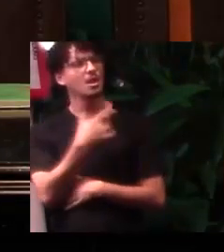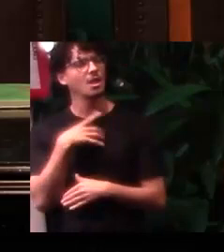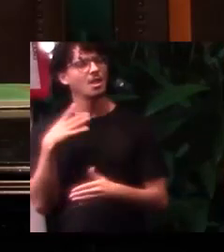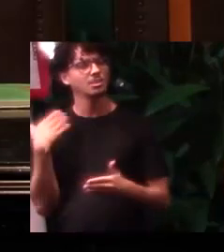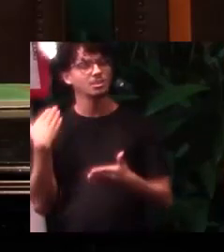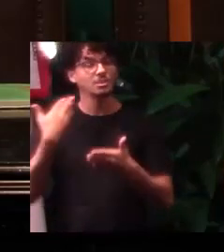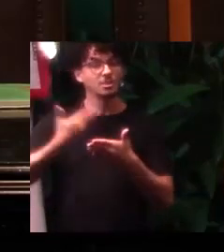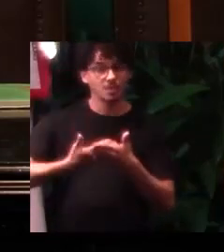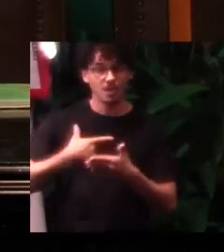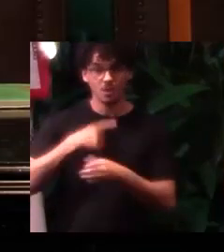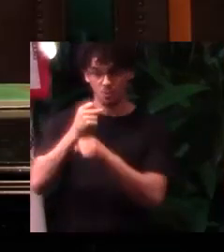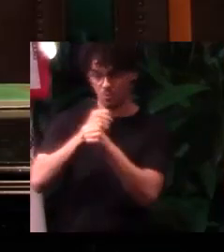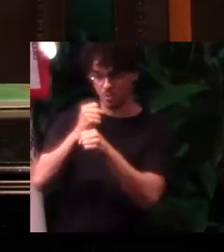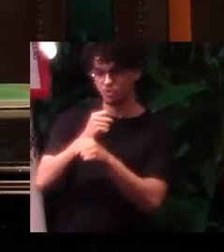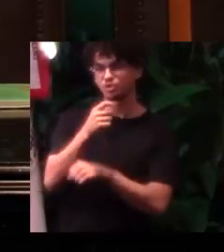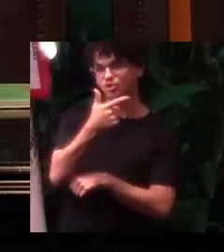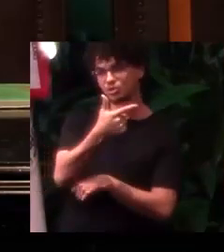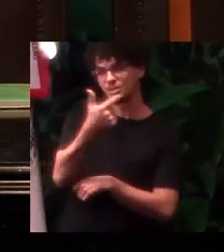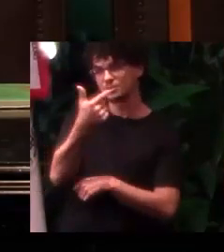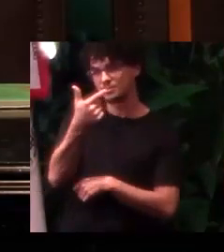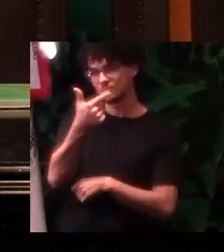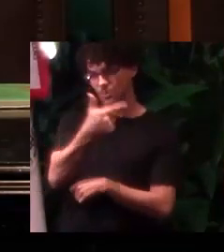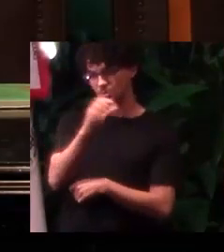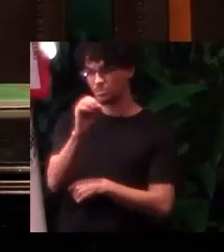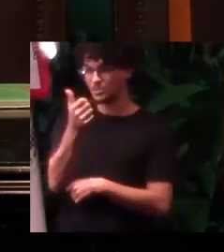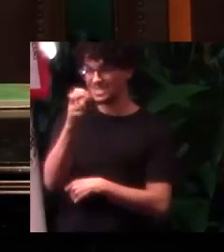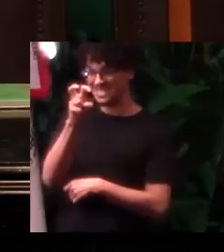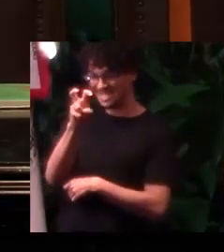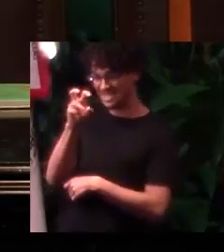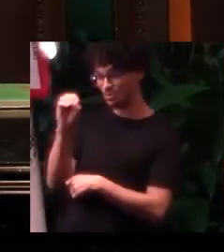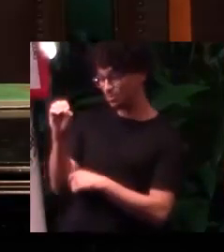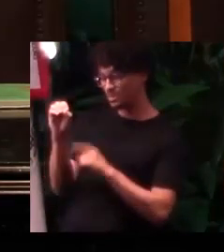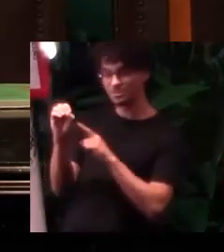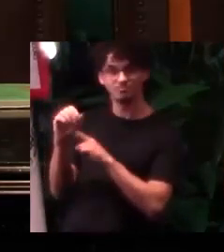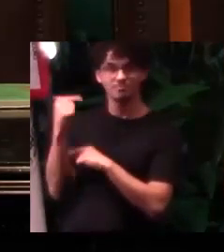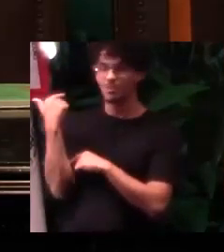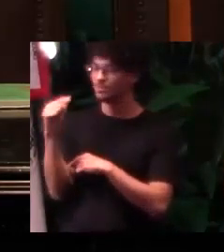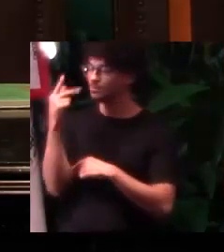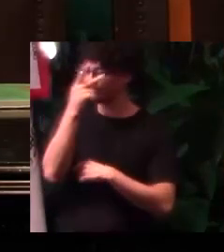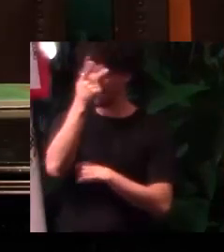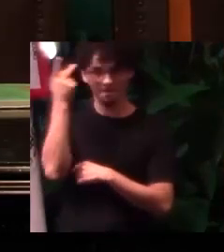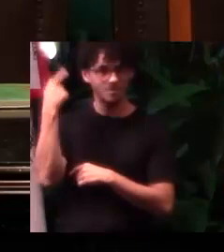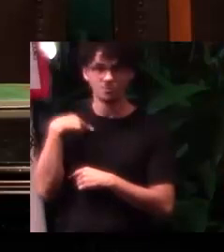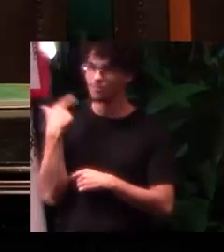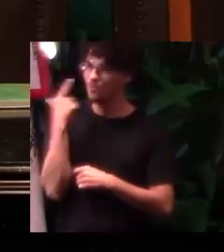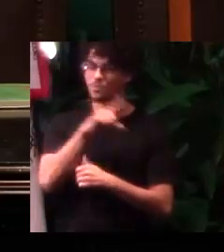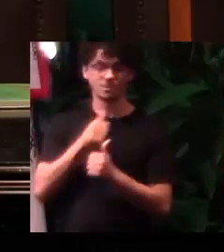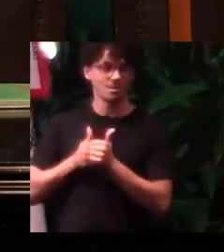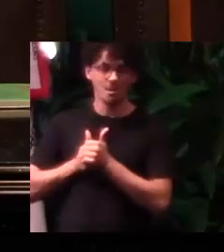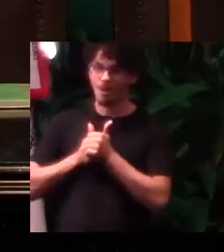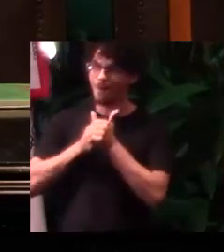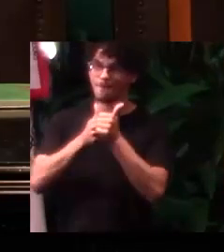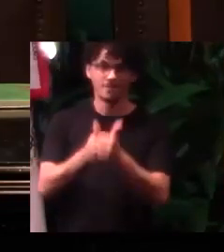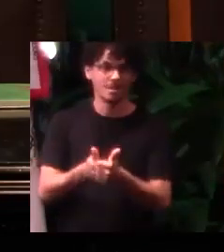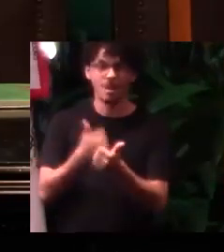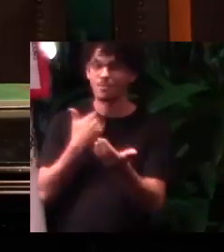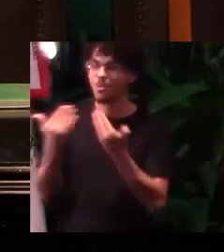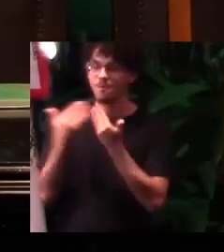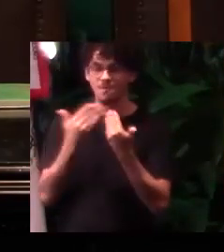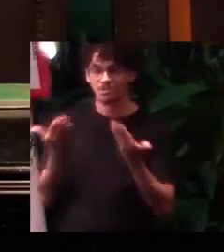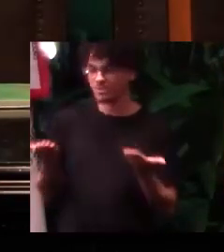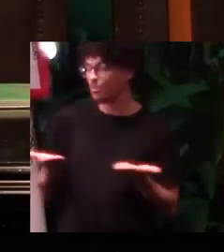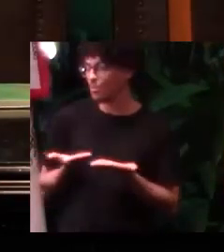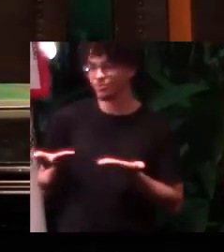de 2050 não haverá ninguém que consiga acompanhar uma conversa tal como nós